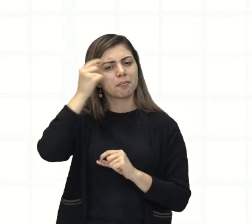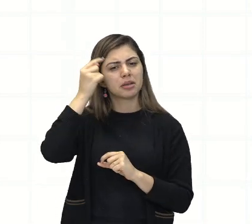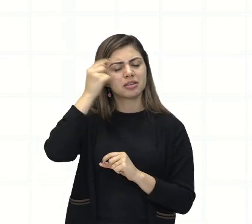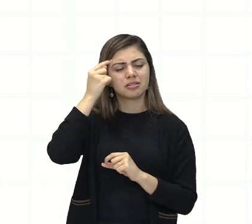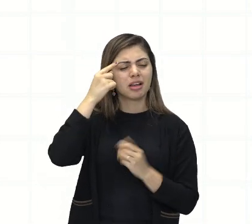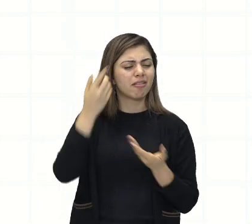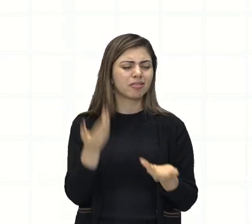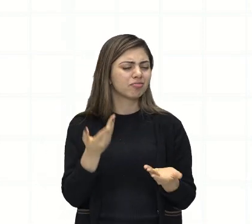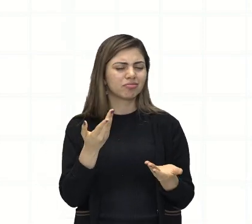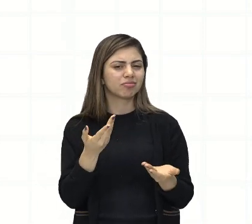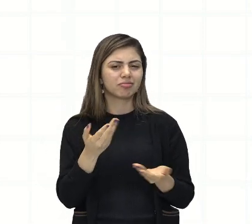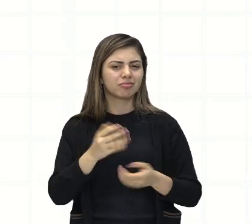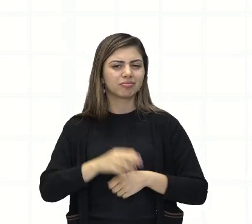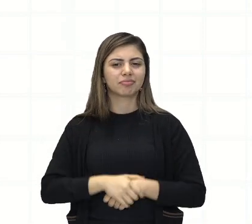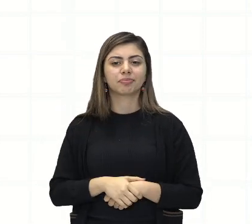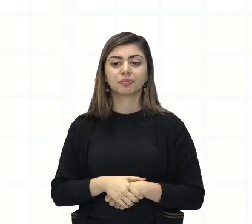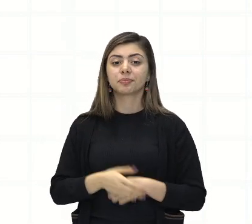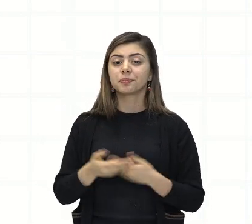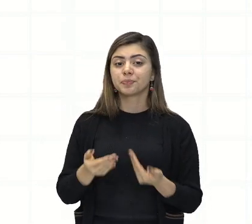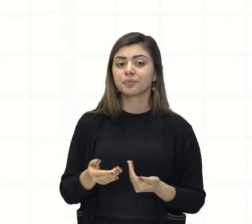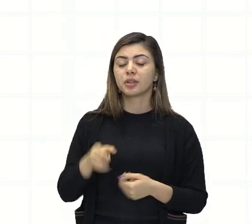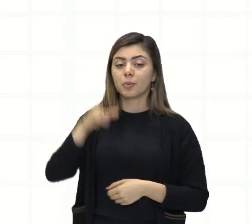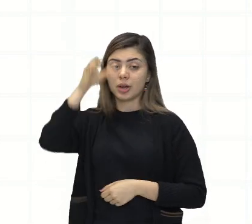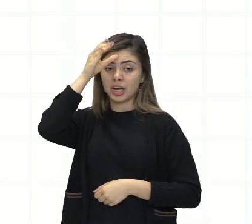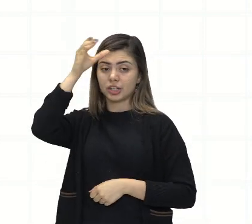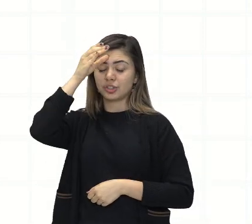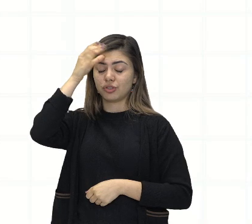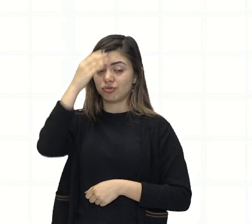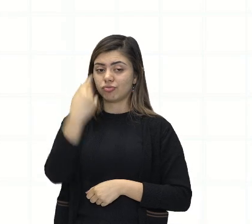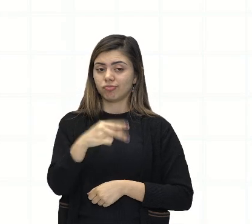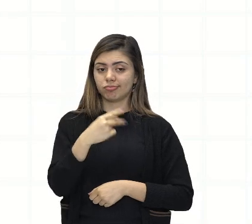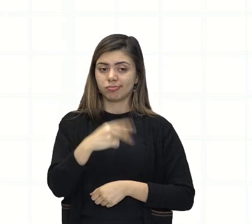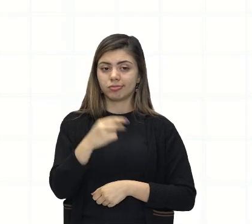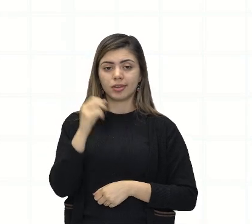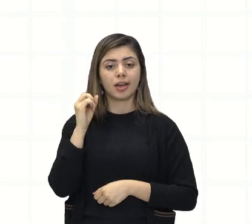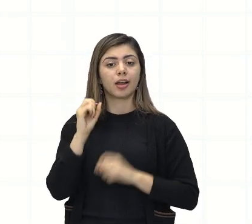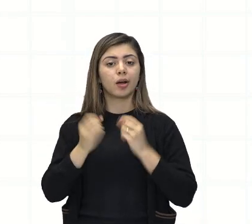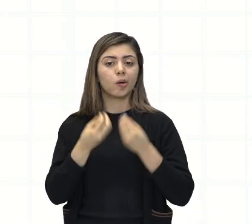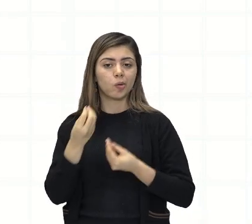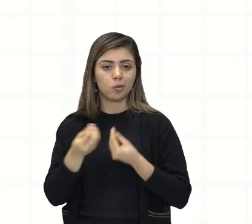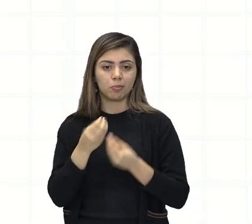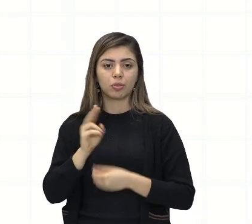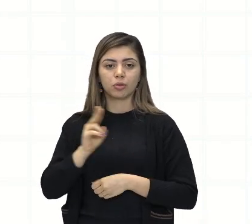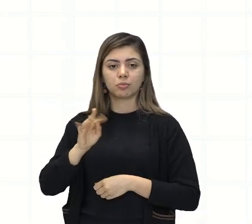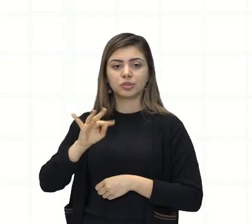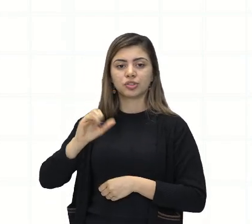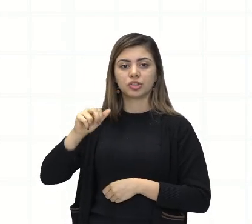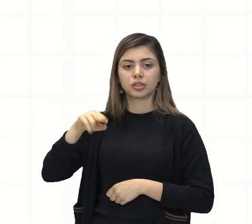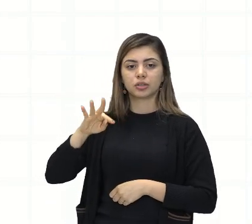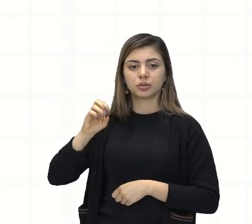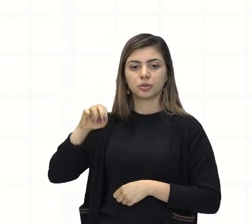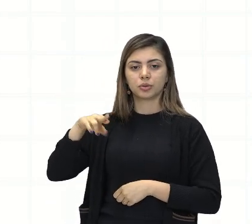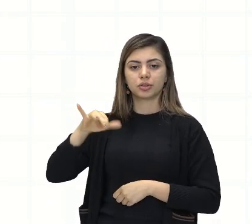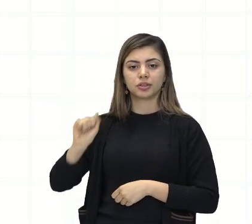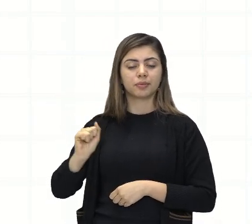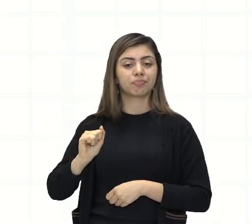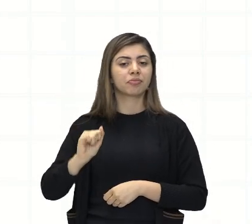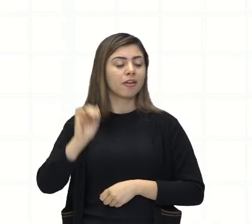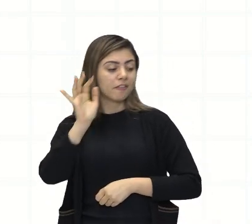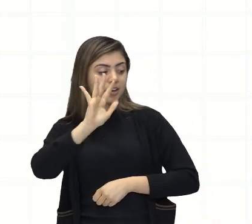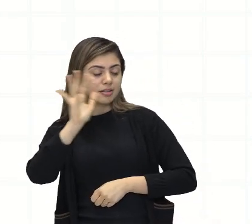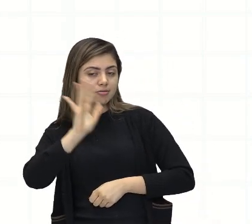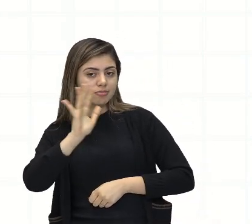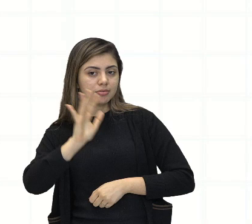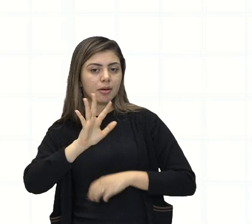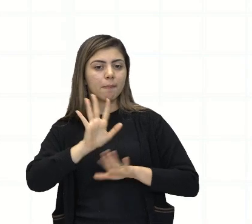sem razão. Tia Antônia, nome da tia, por vez, de costume, acenou-lhe com o dedo. Mas aí, reto